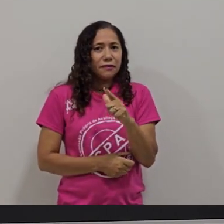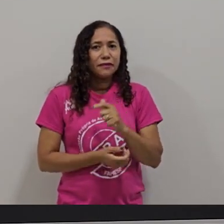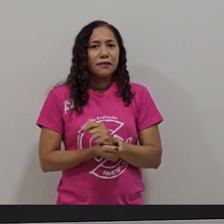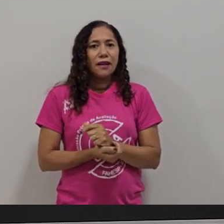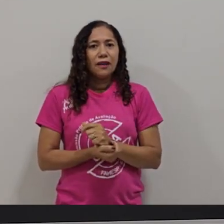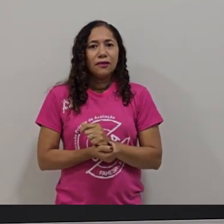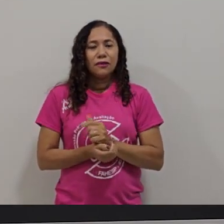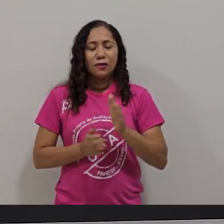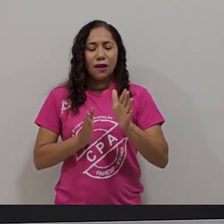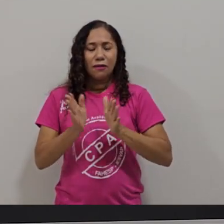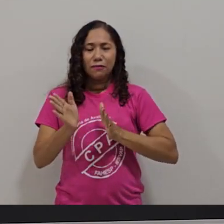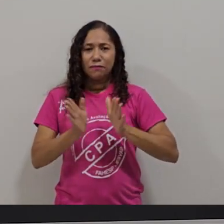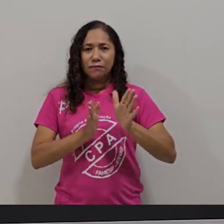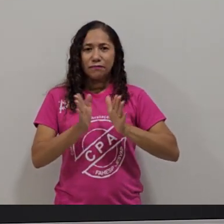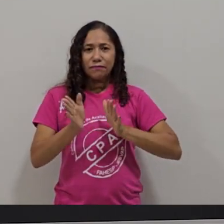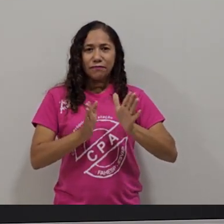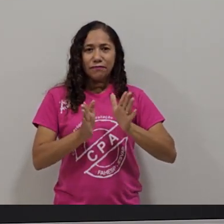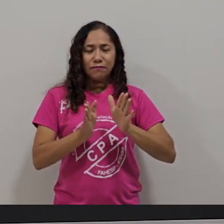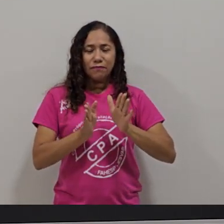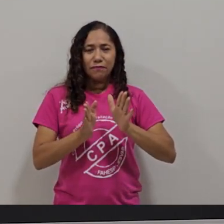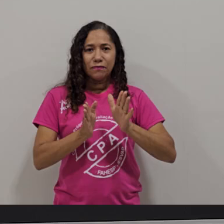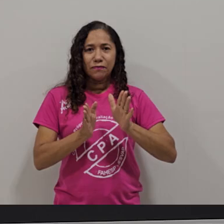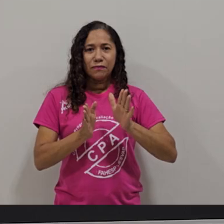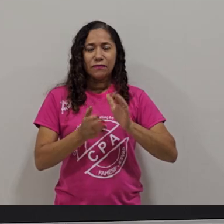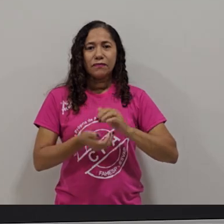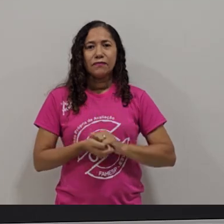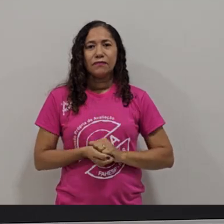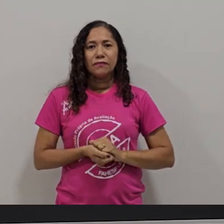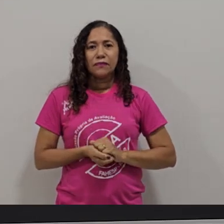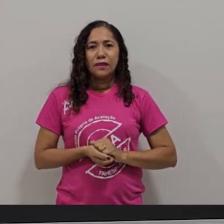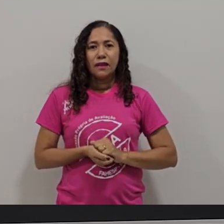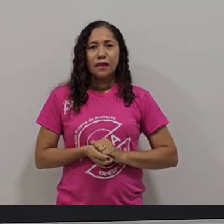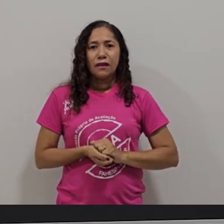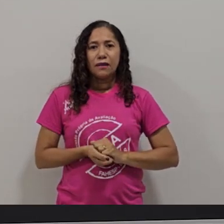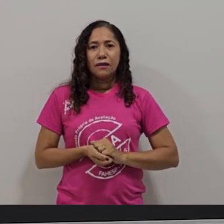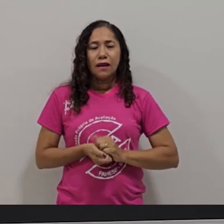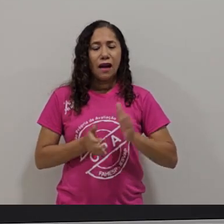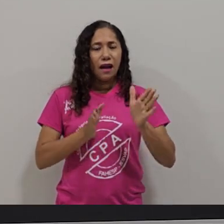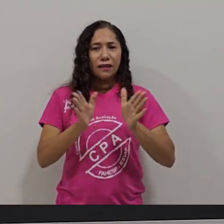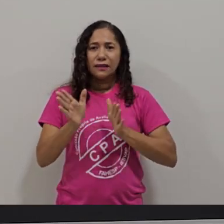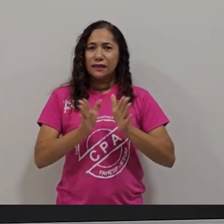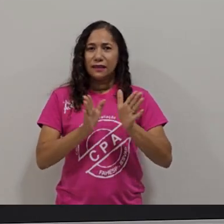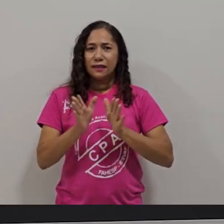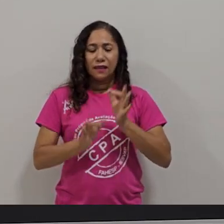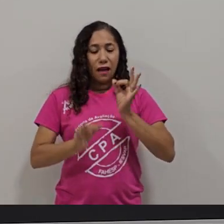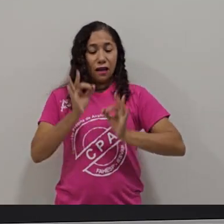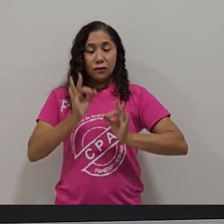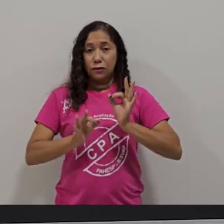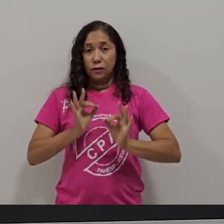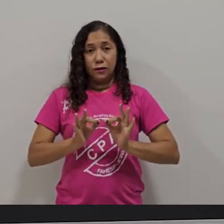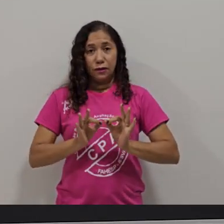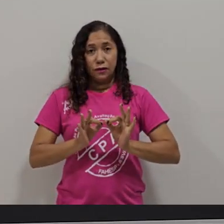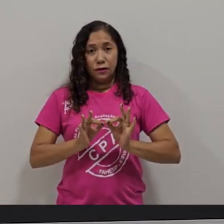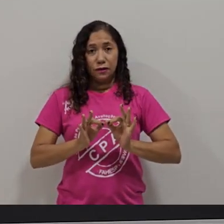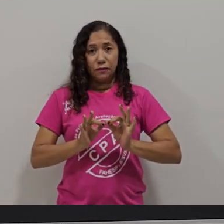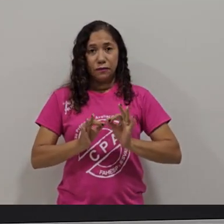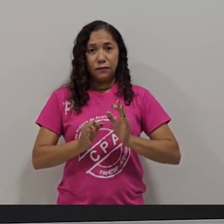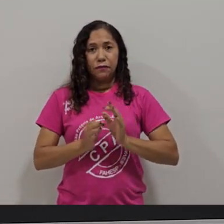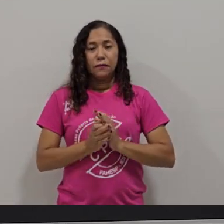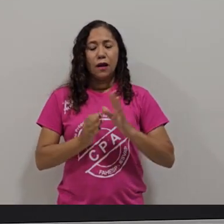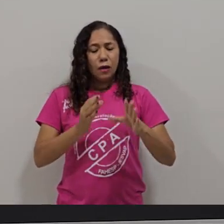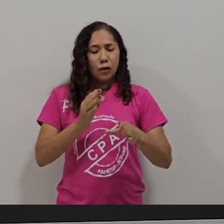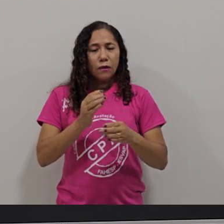uma acessibilidade ao requerer acessar a justiça no meio